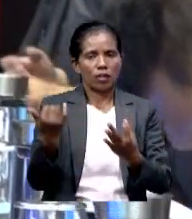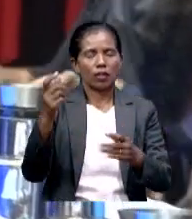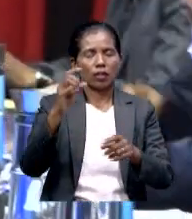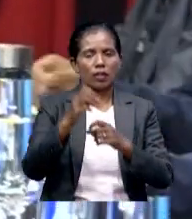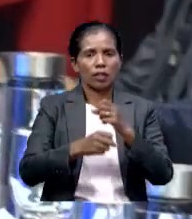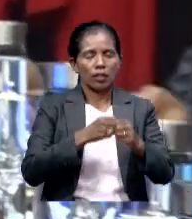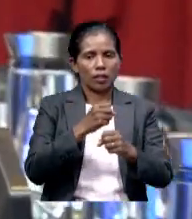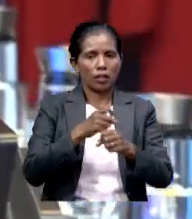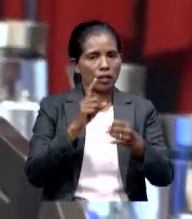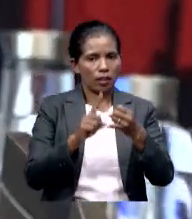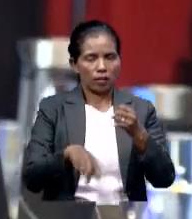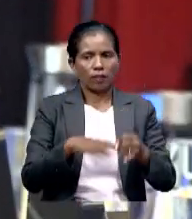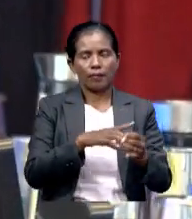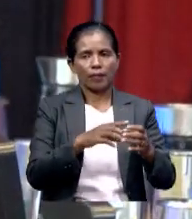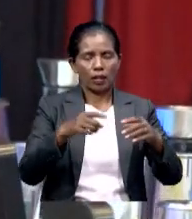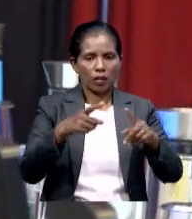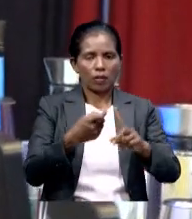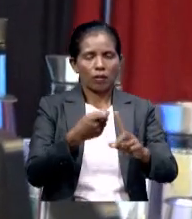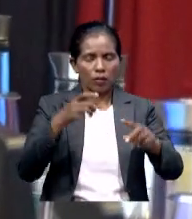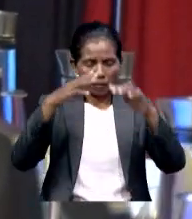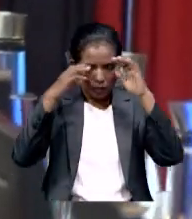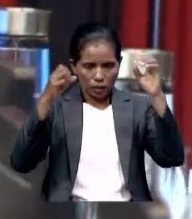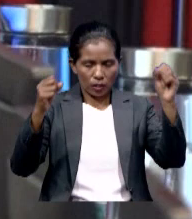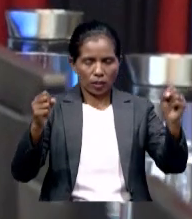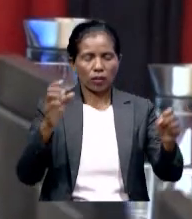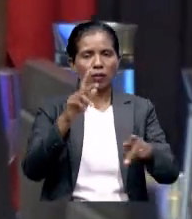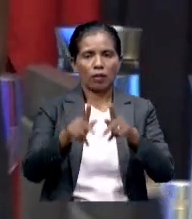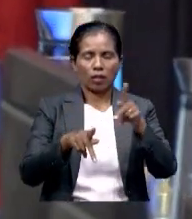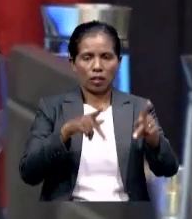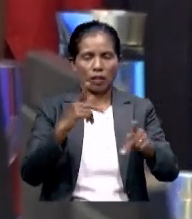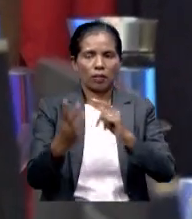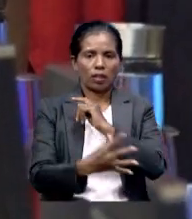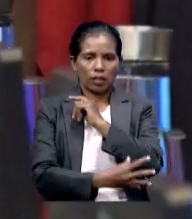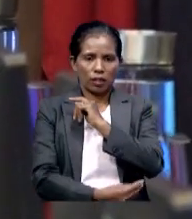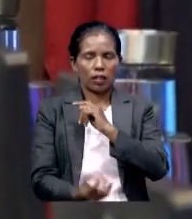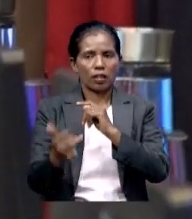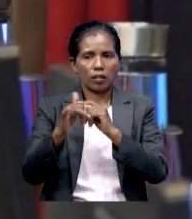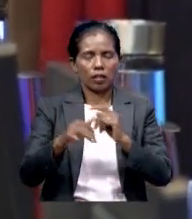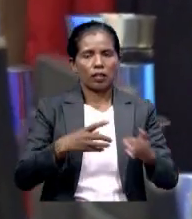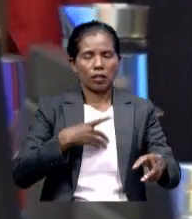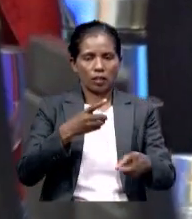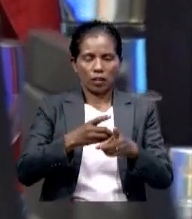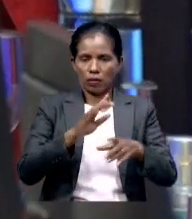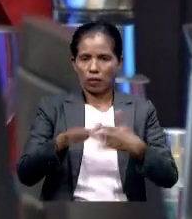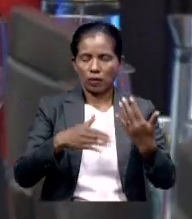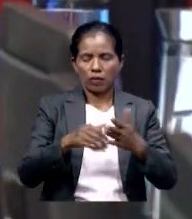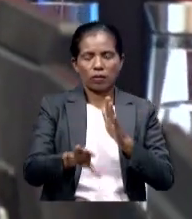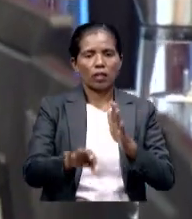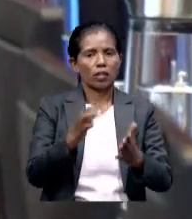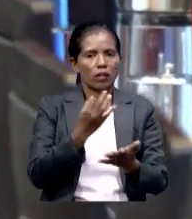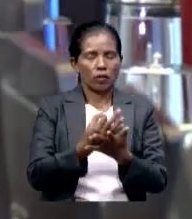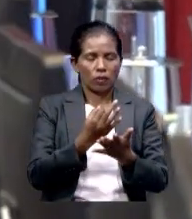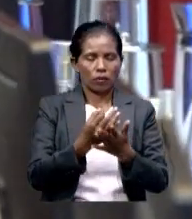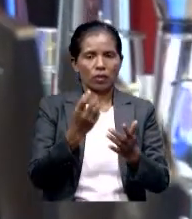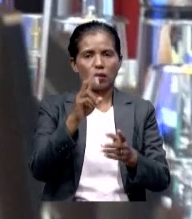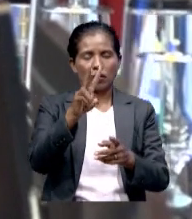A alteração, né? A Rússia Presidente da República, torce de dar um bai-bai que é uma vulnerável sira e a direito roto a tu retam subsídio dólar atos